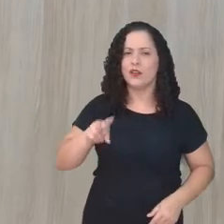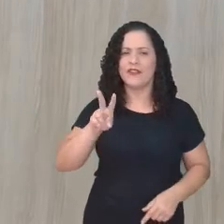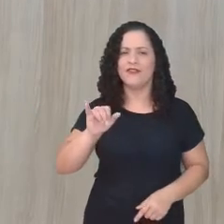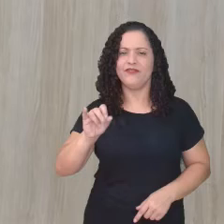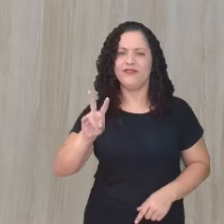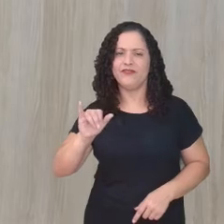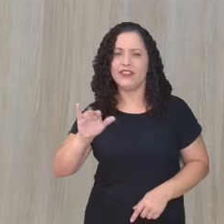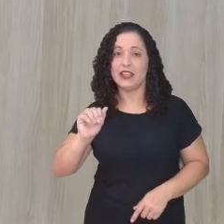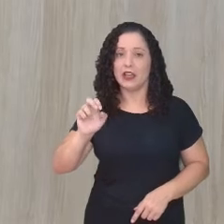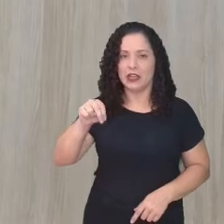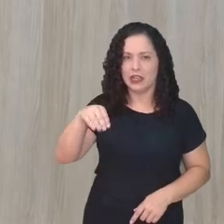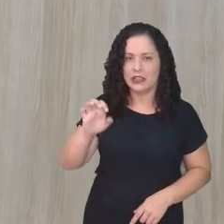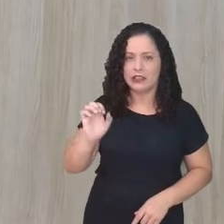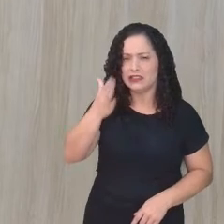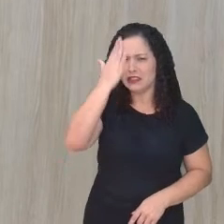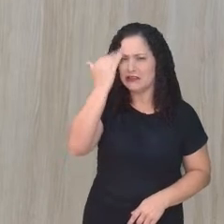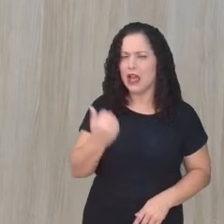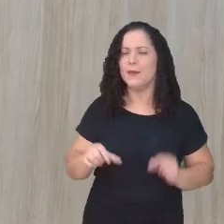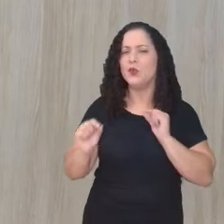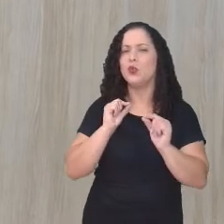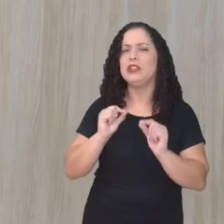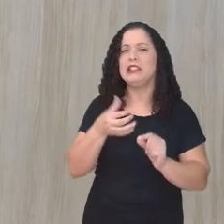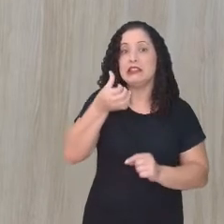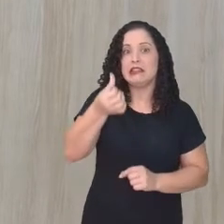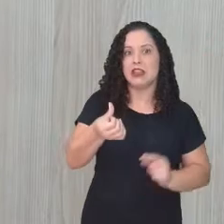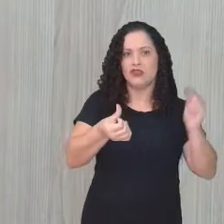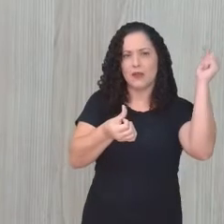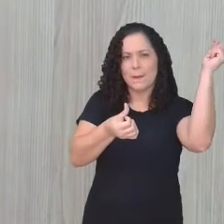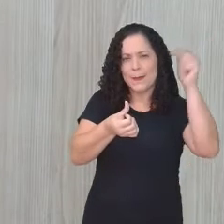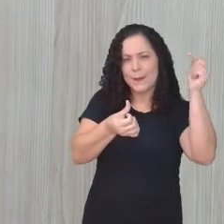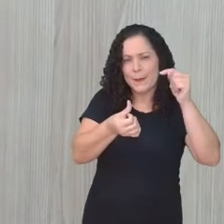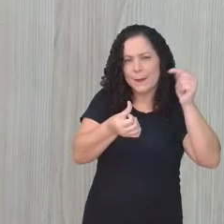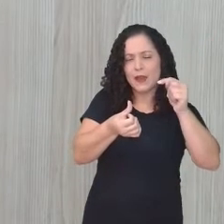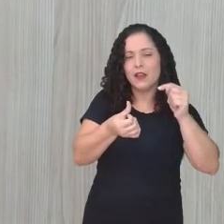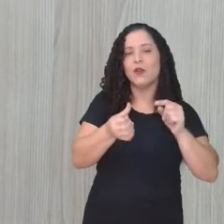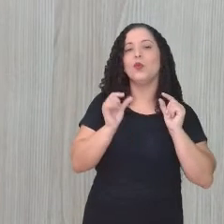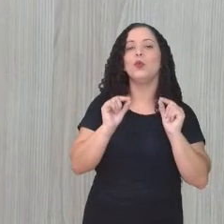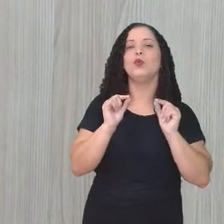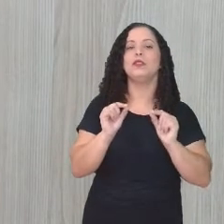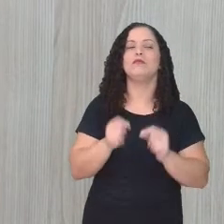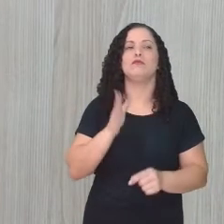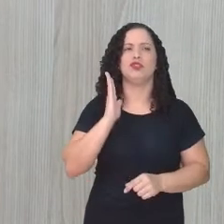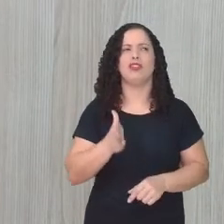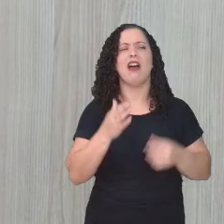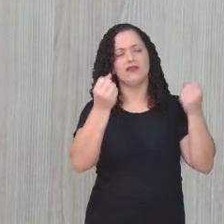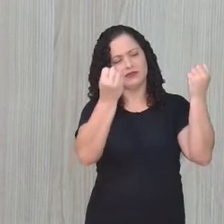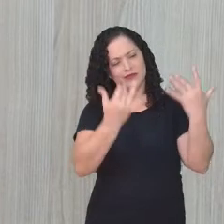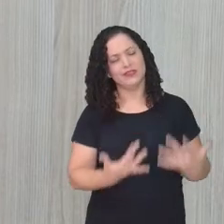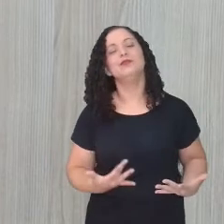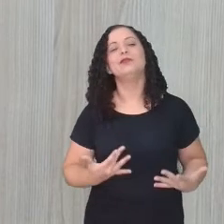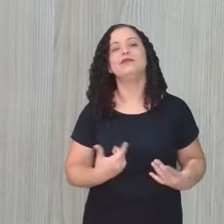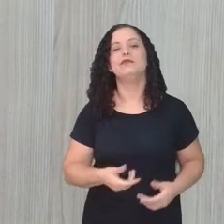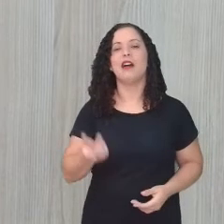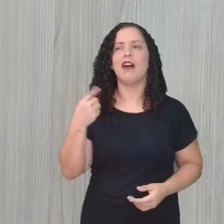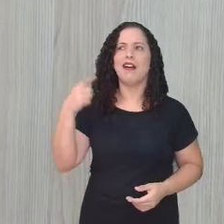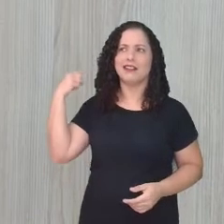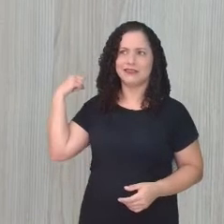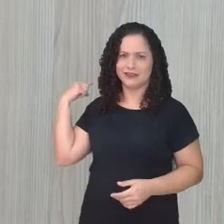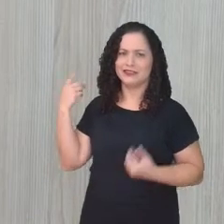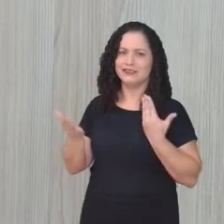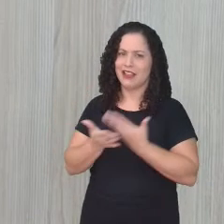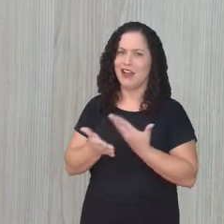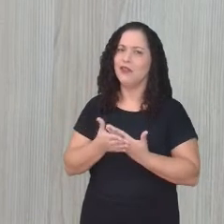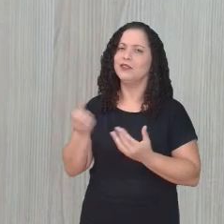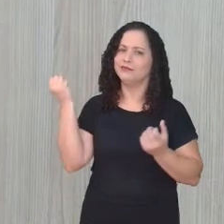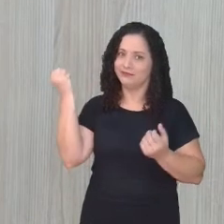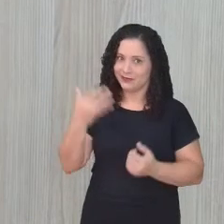que elementos são esses? Eu acho que em algum momento alguém já deve ter falado para eles, Eu né? acho que a gente já falou até aqui na última